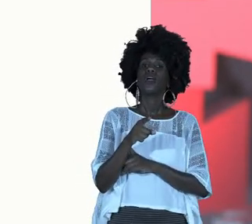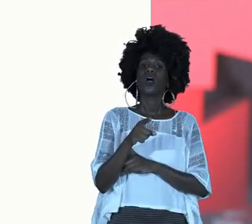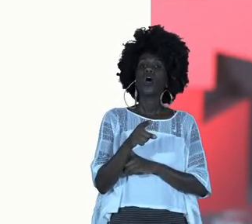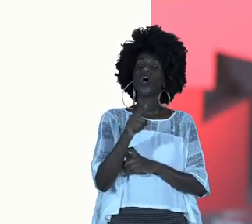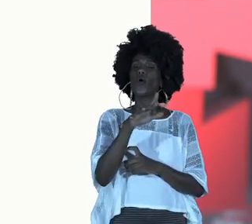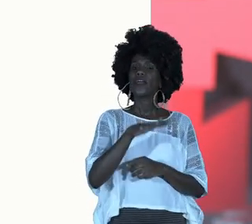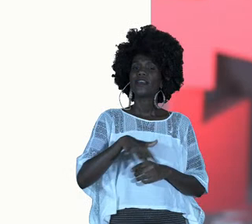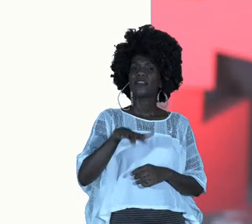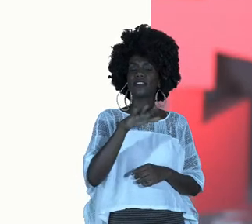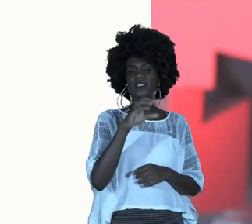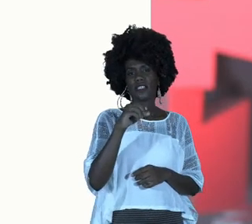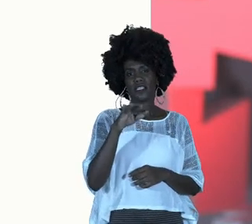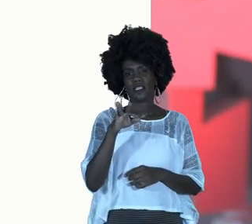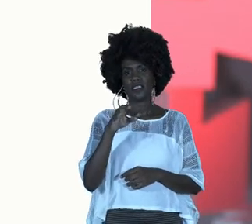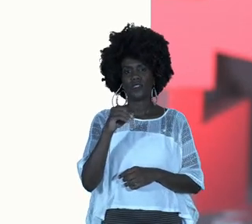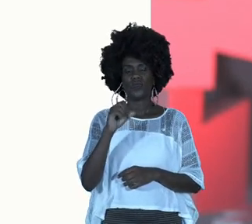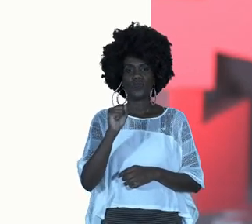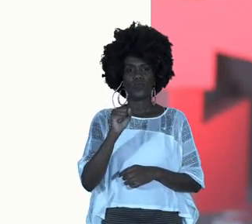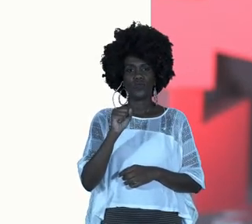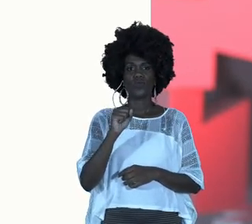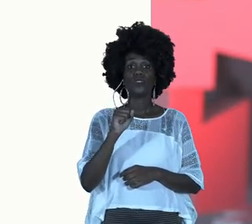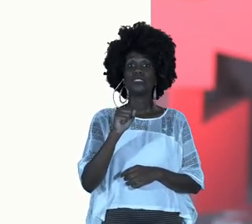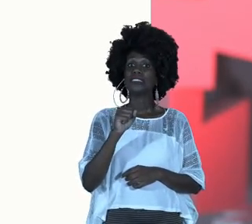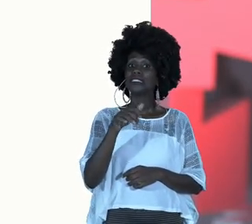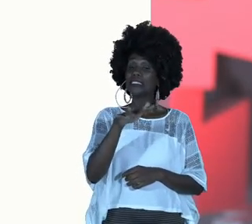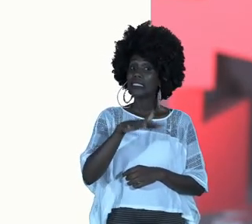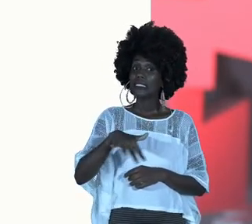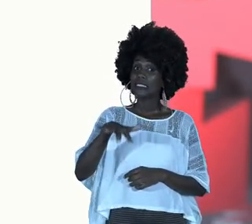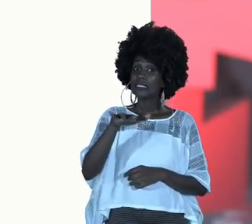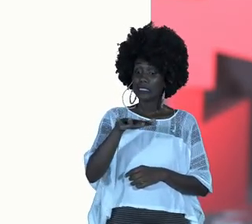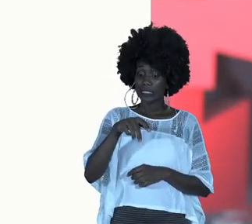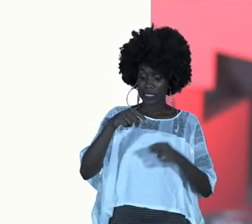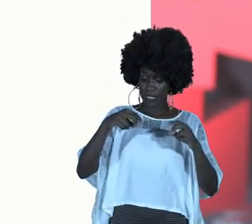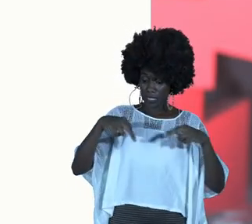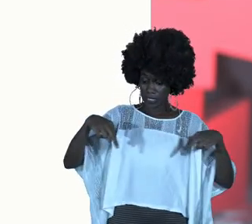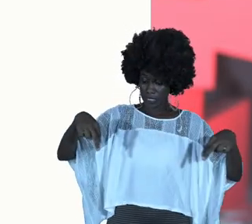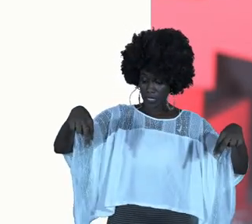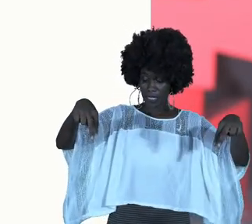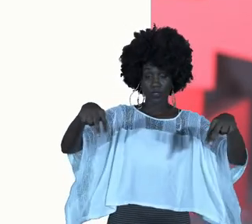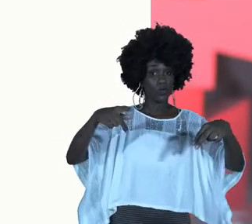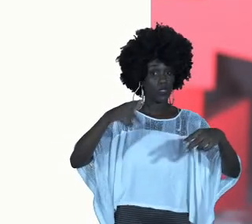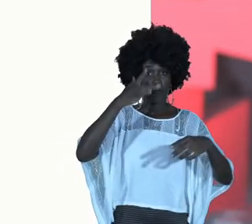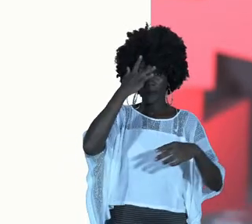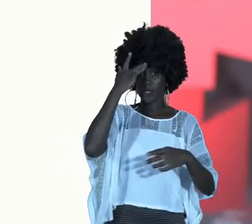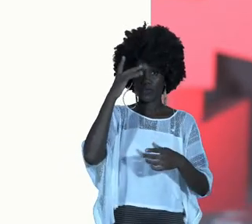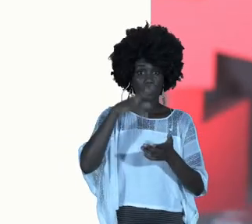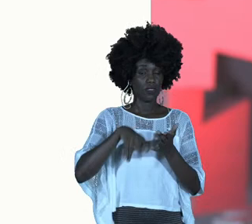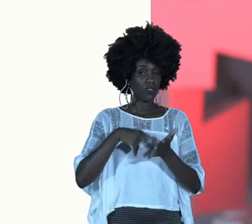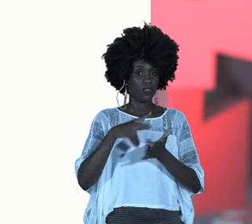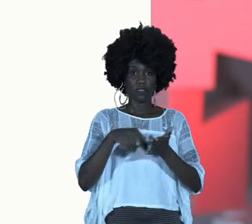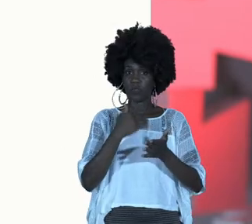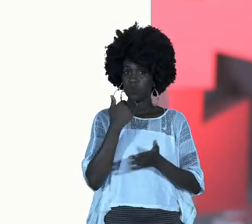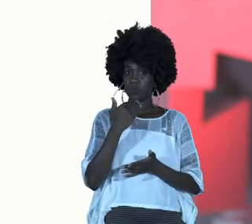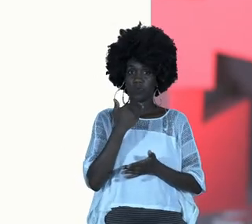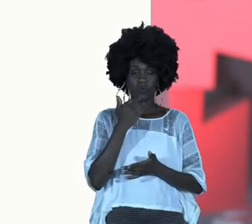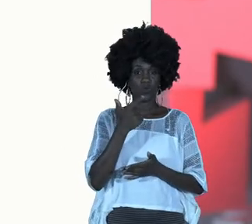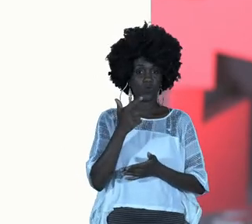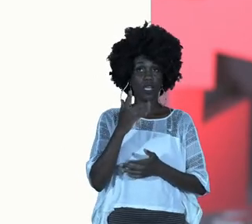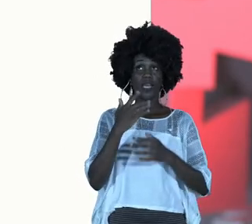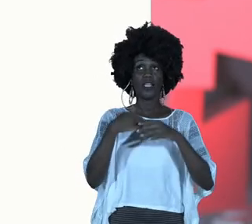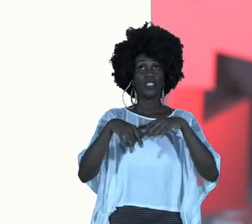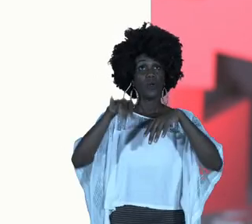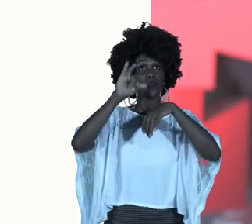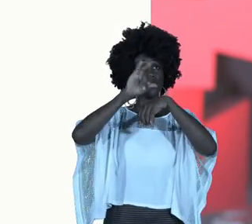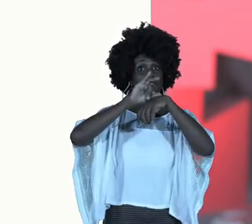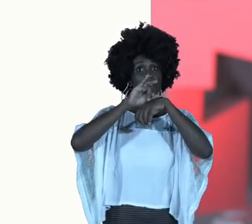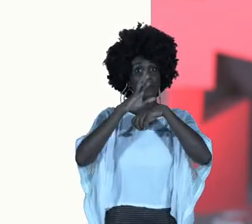esses cantos. Esses cantos não têm bailarino inicialmente, né? Eles estão na